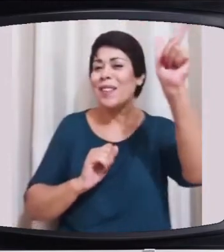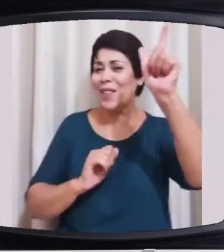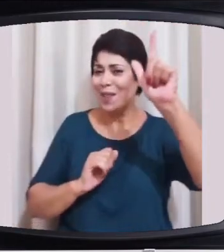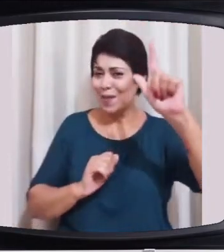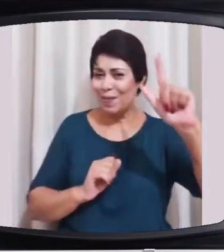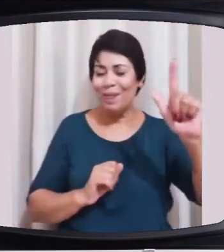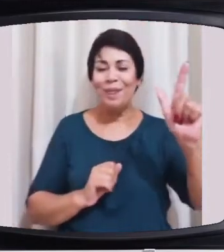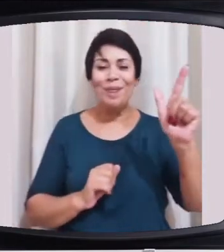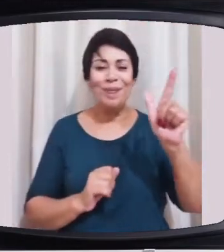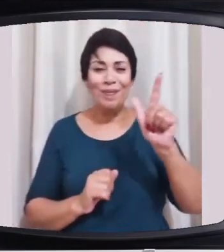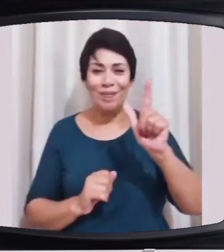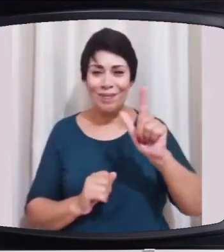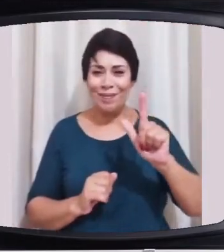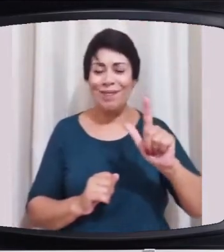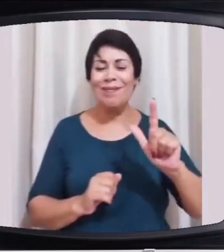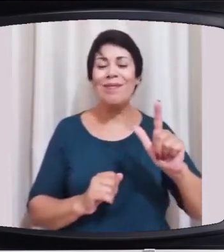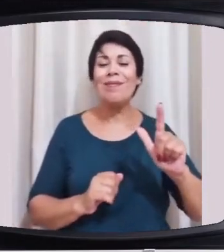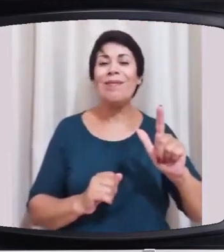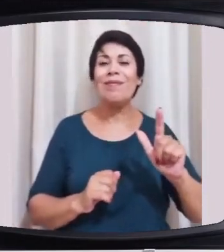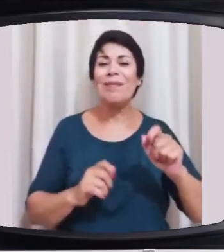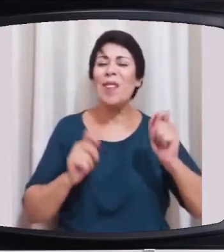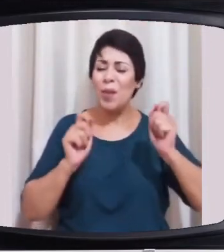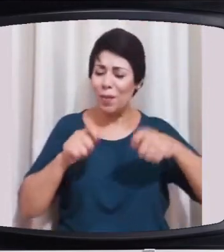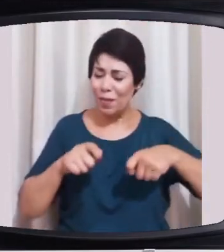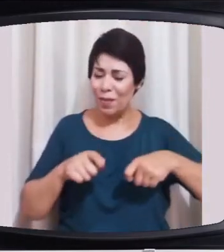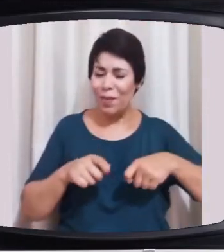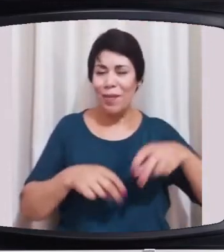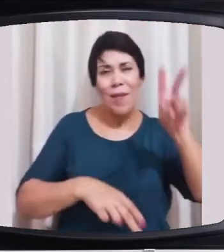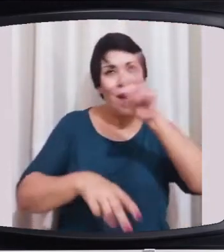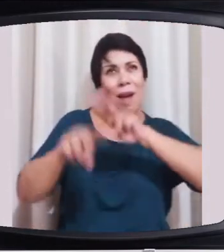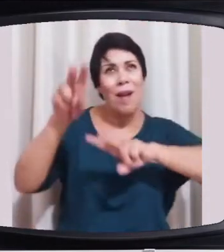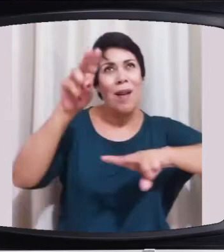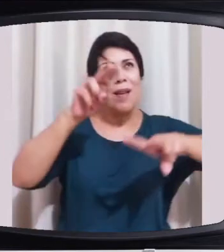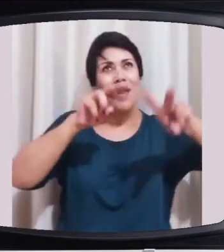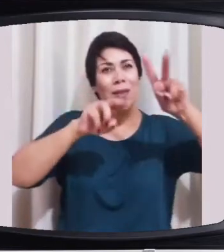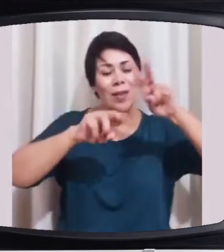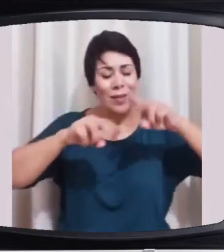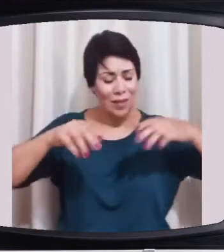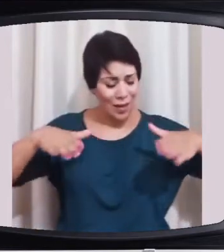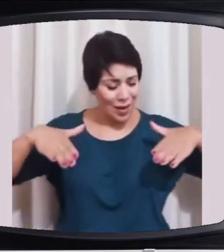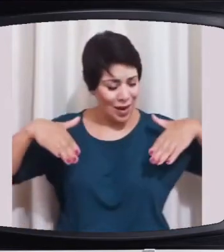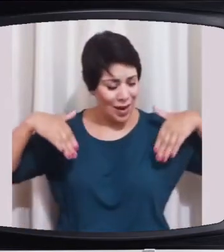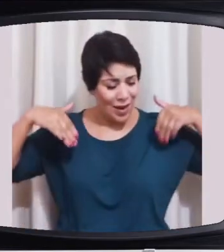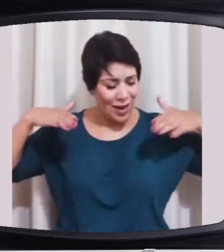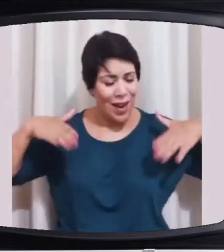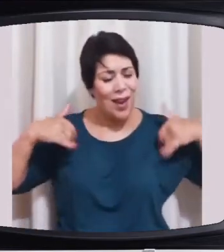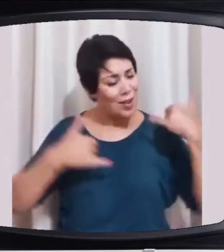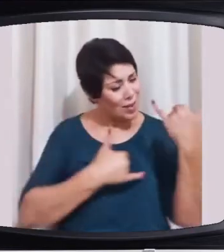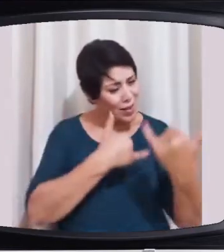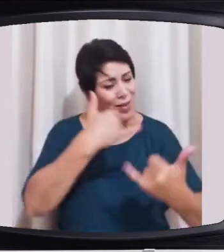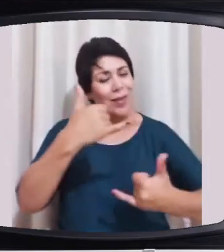can see the angels playing again